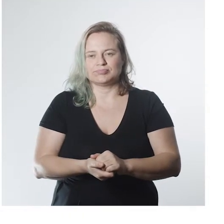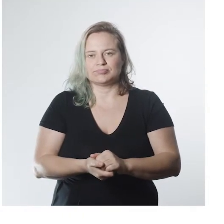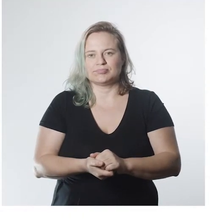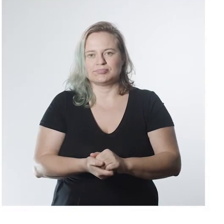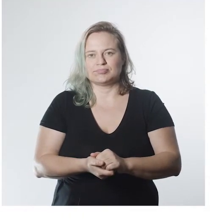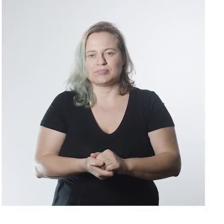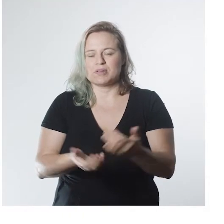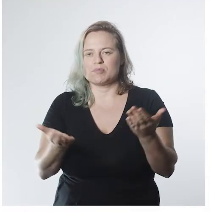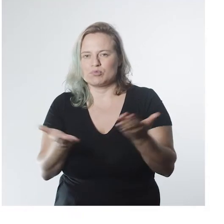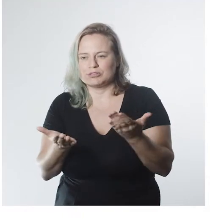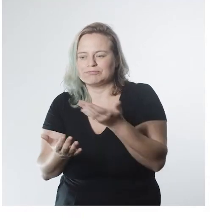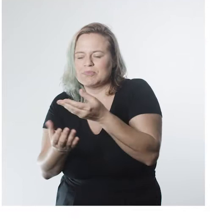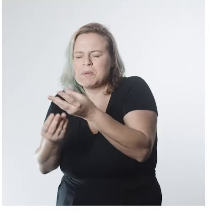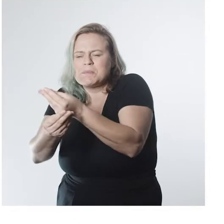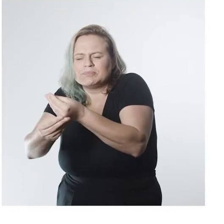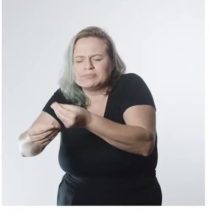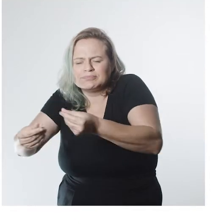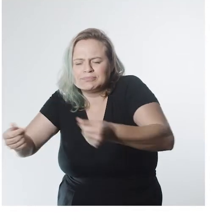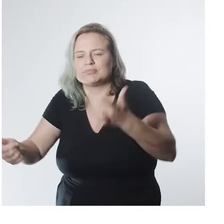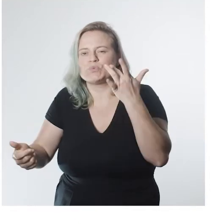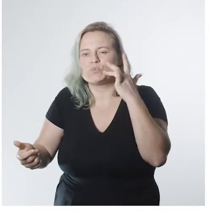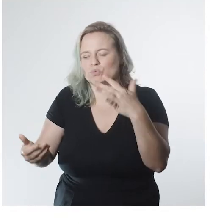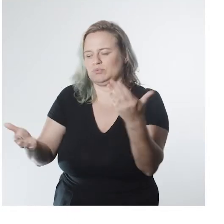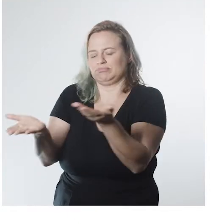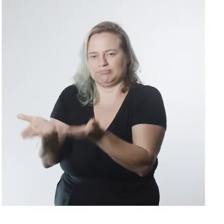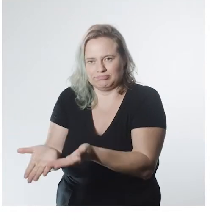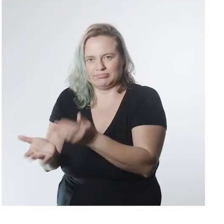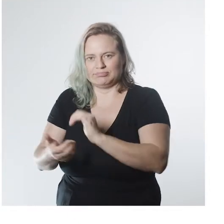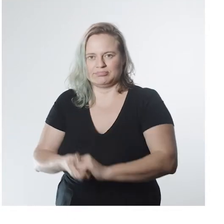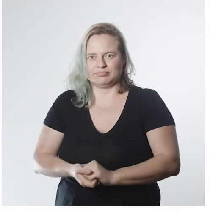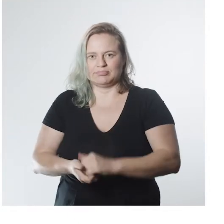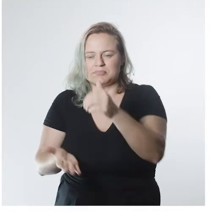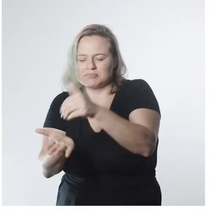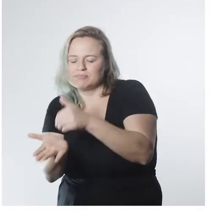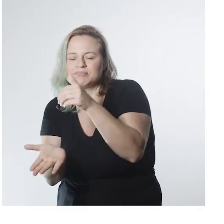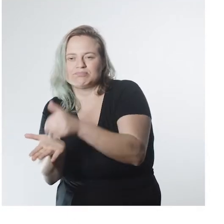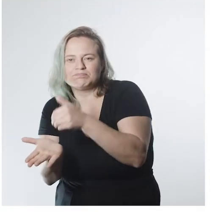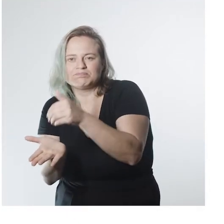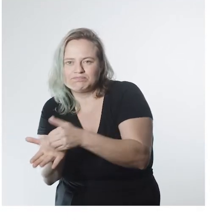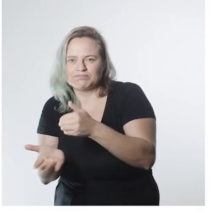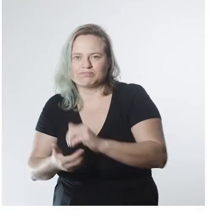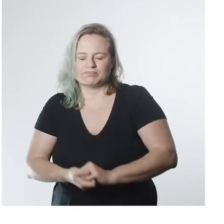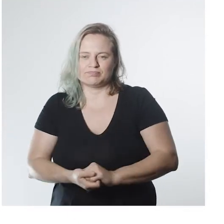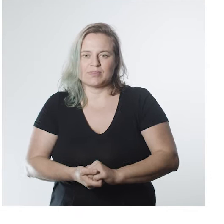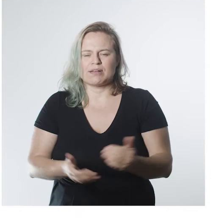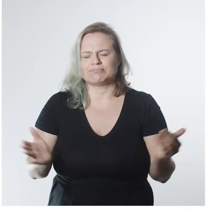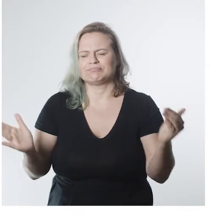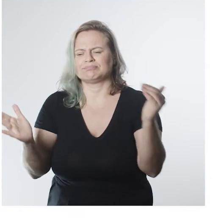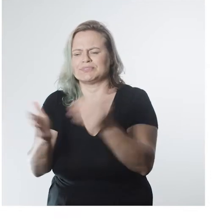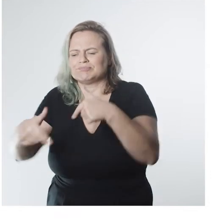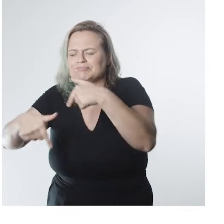esse dourado que ele pegou ali dando sabor. Vou pingar um pouquinho de água e começar a soltar e raspar, tá? Pra gente começar a trabalhar essa